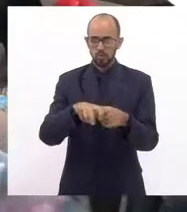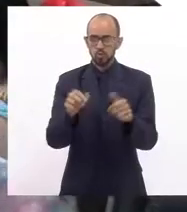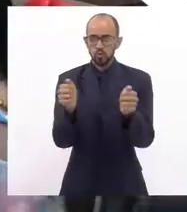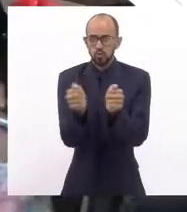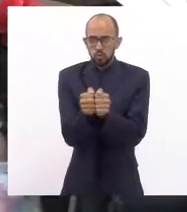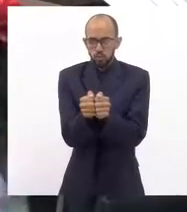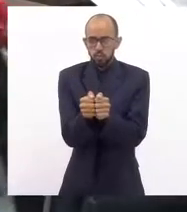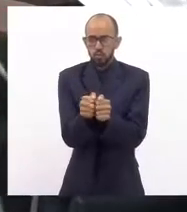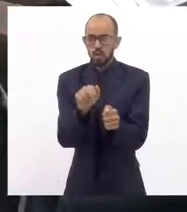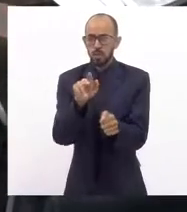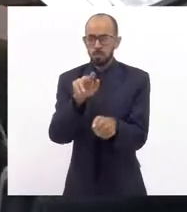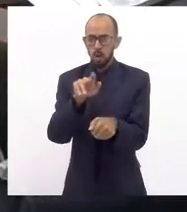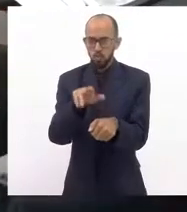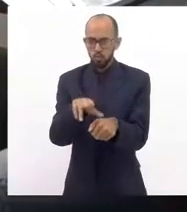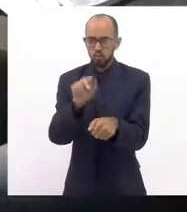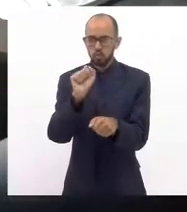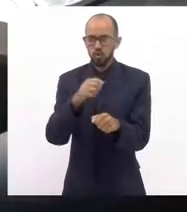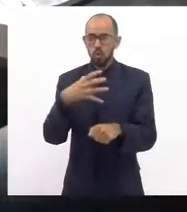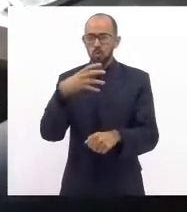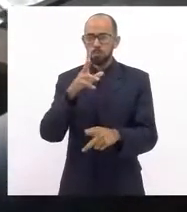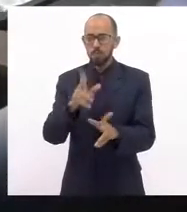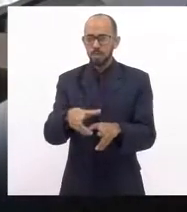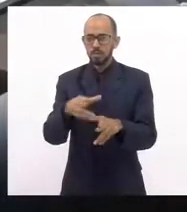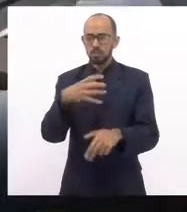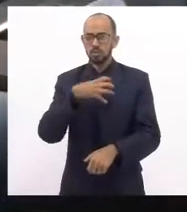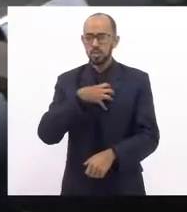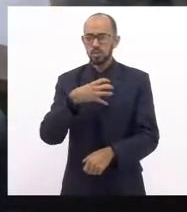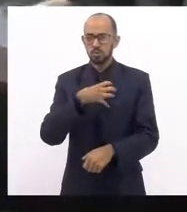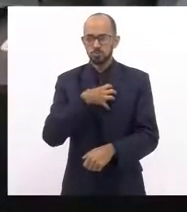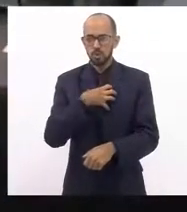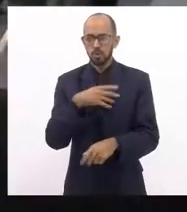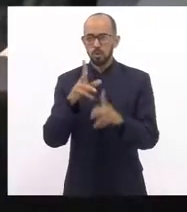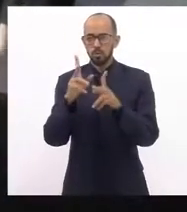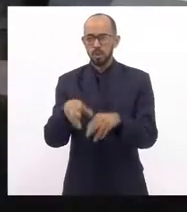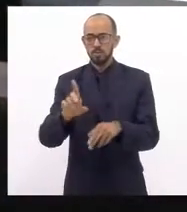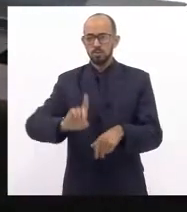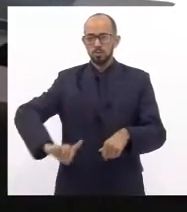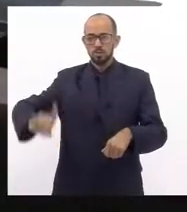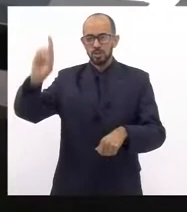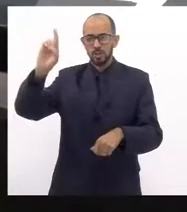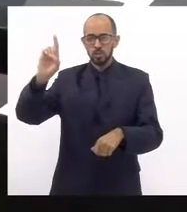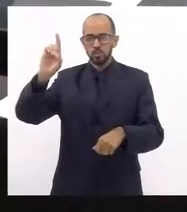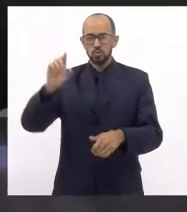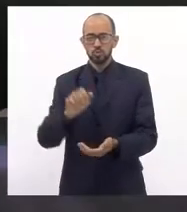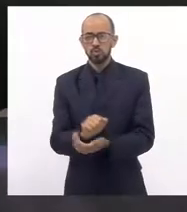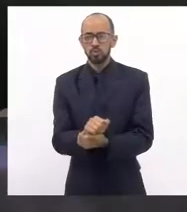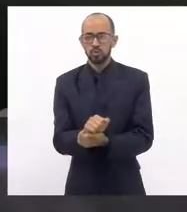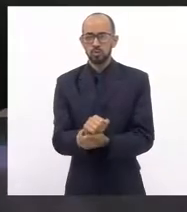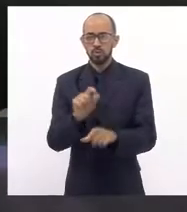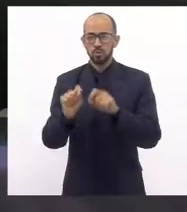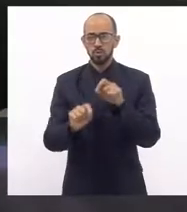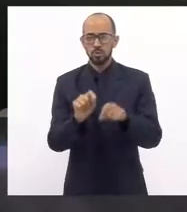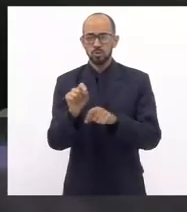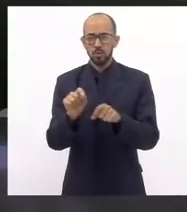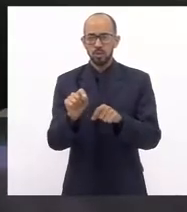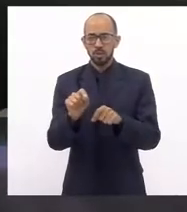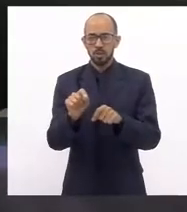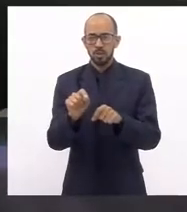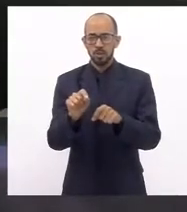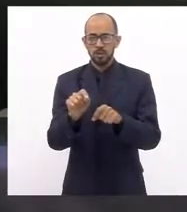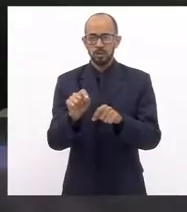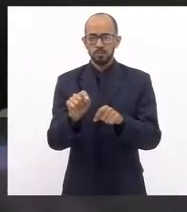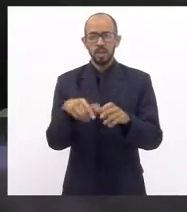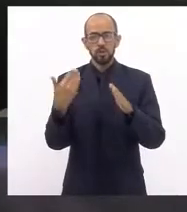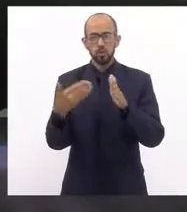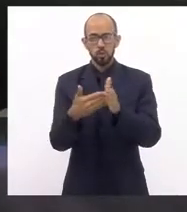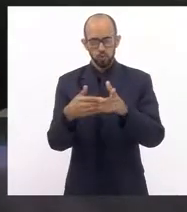com o mesmo sentimento, com o mesmo Deus, falar que aqui, sim, cabe ele em todos os